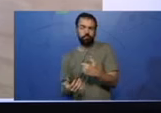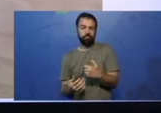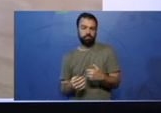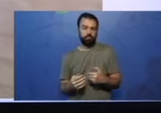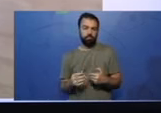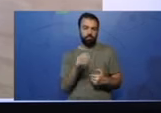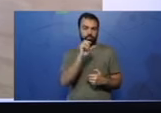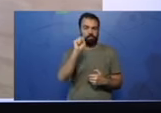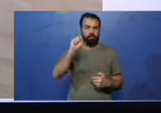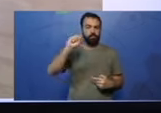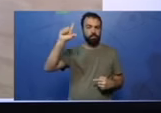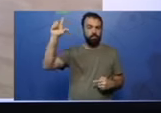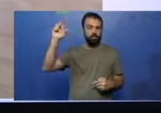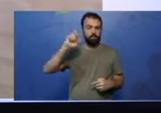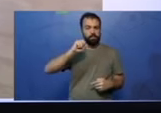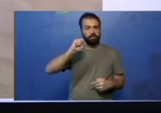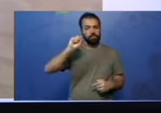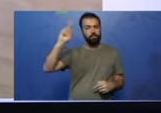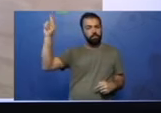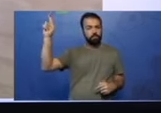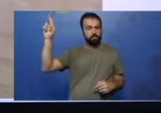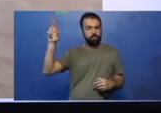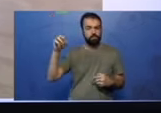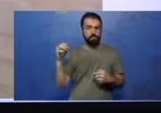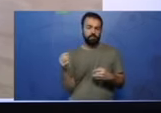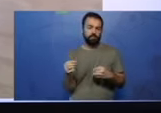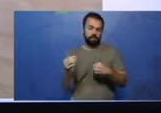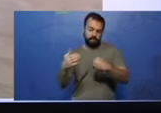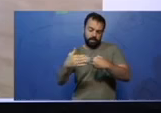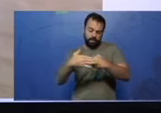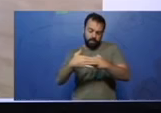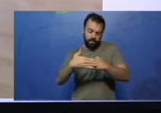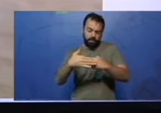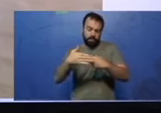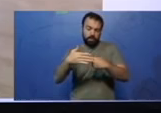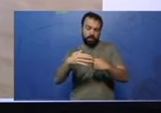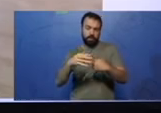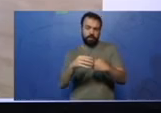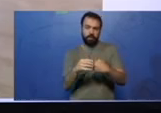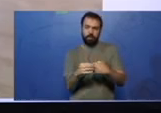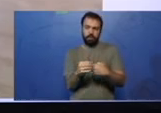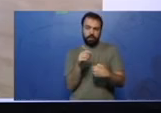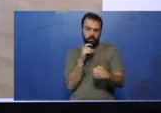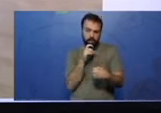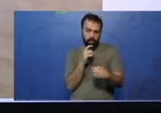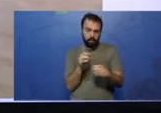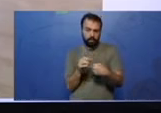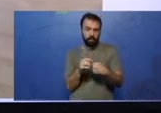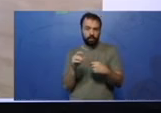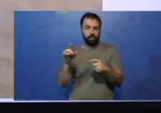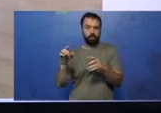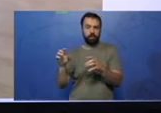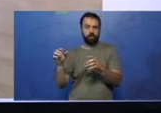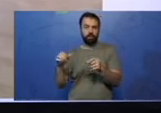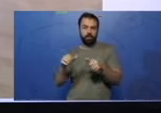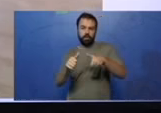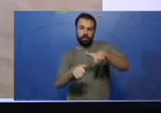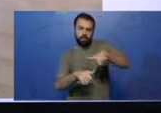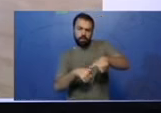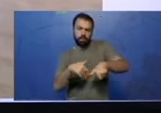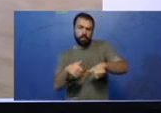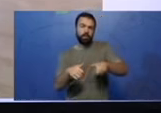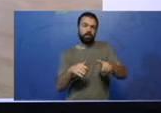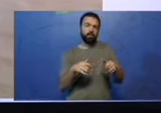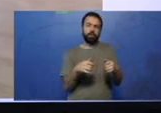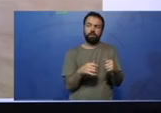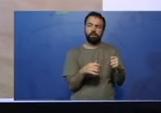atmosférico. Então, quando ele encontra uma superfície mais fria, ele volta do estado gasoso, né? Ele volta para o estado líquido.